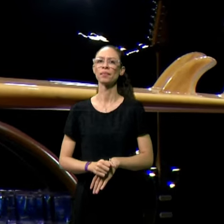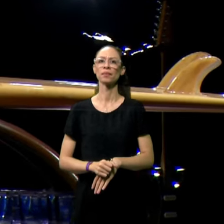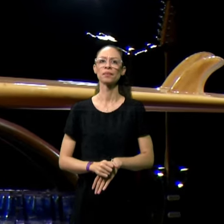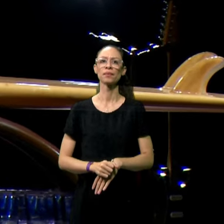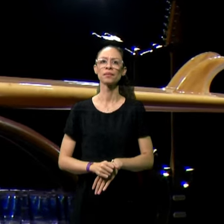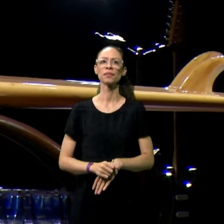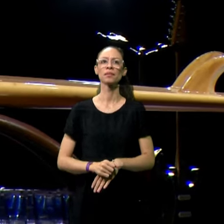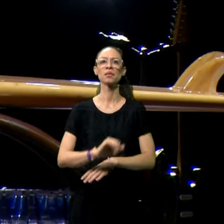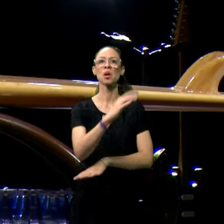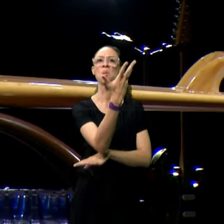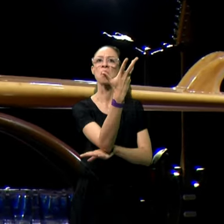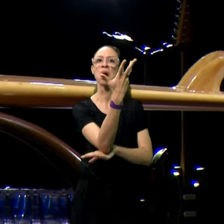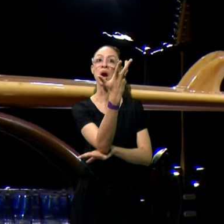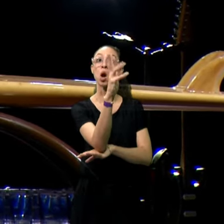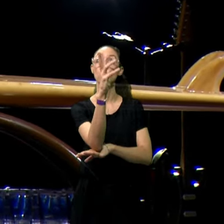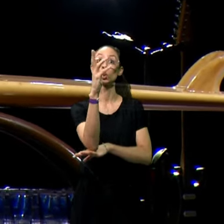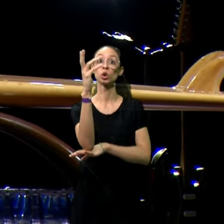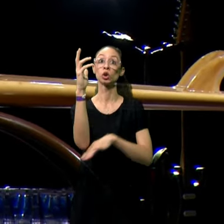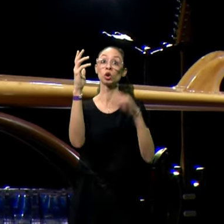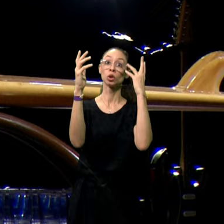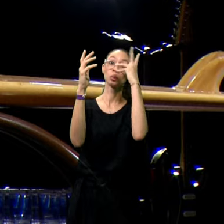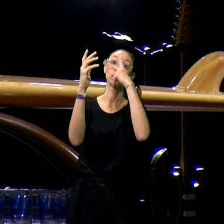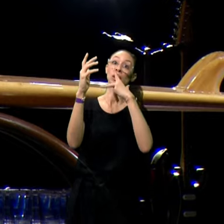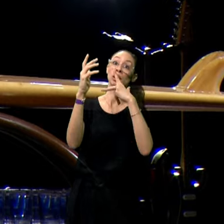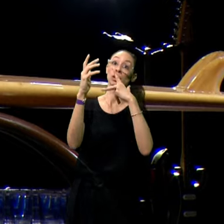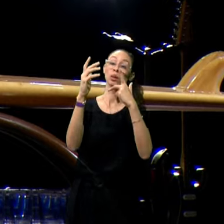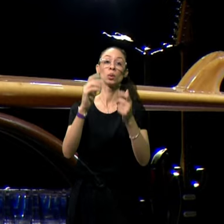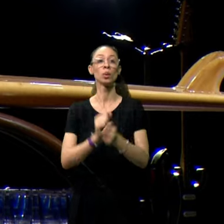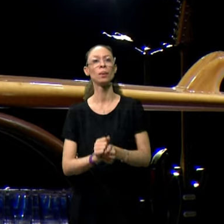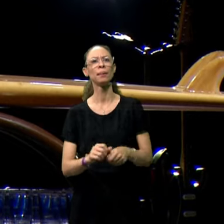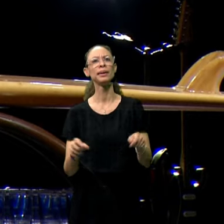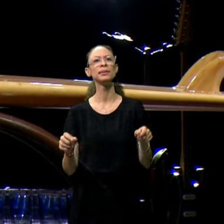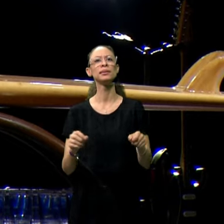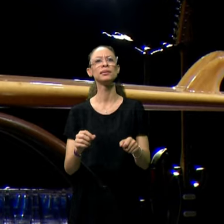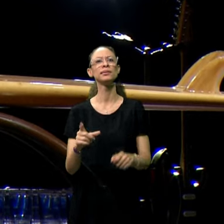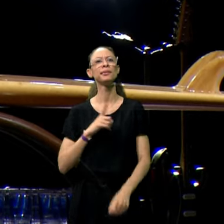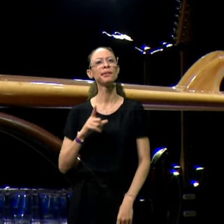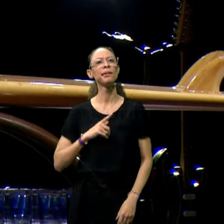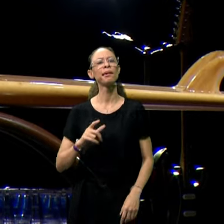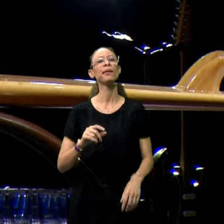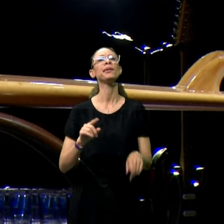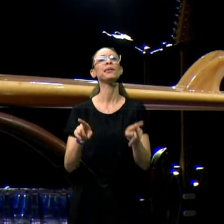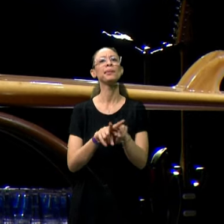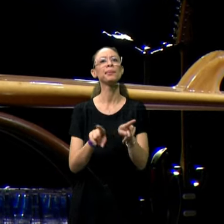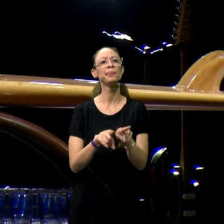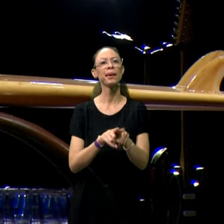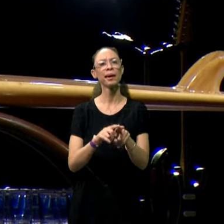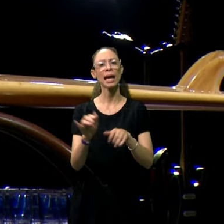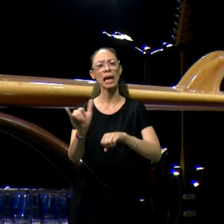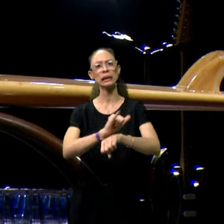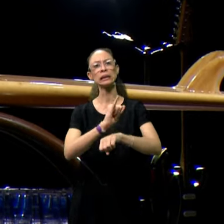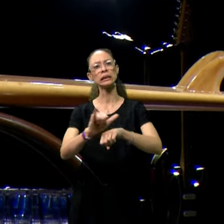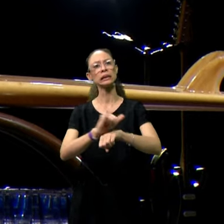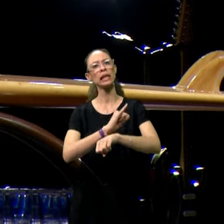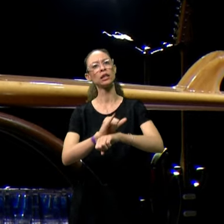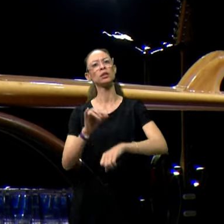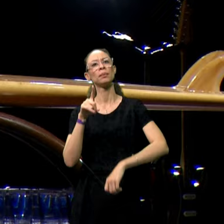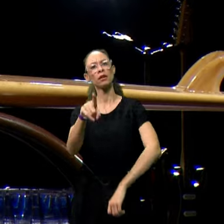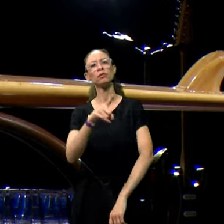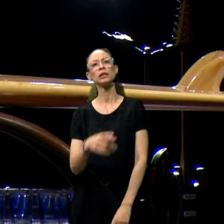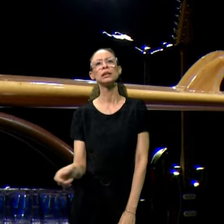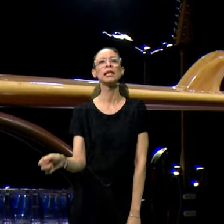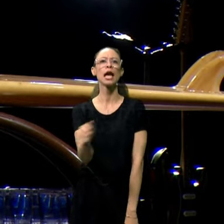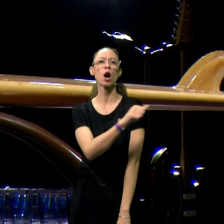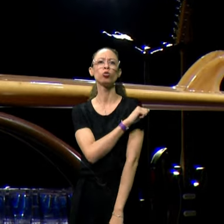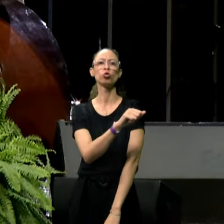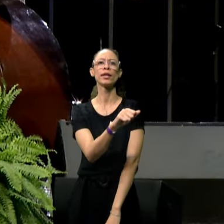coisa é o aço que forja uma espada que te dá uma relevância e autoridade. Eu pergunto, o que você vai